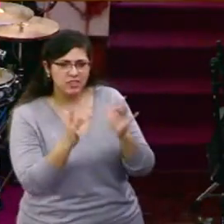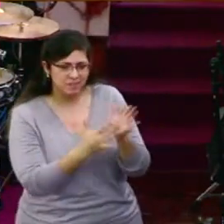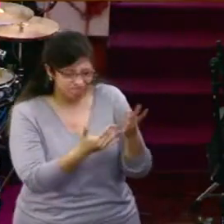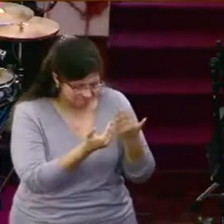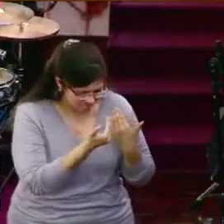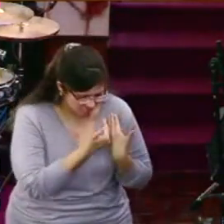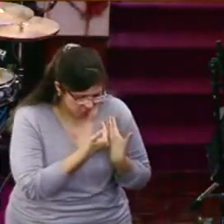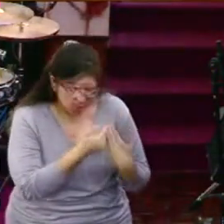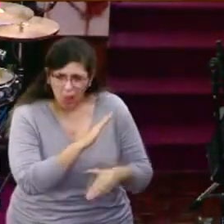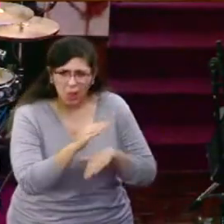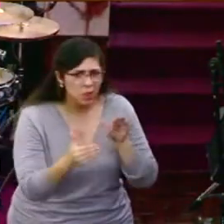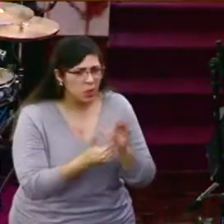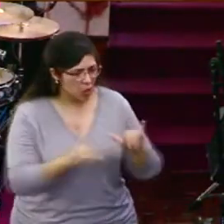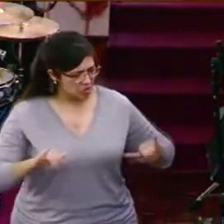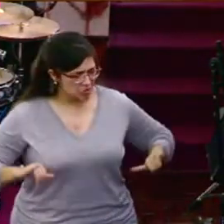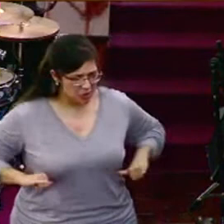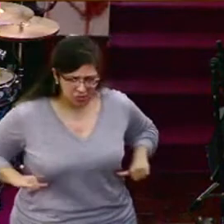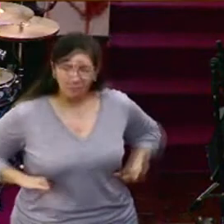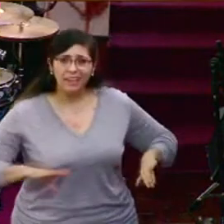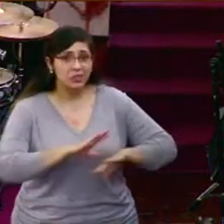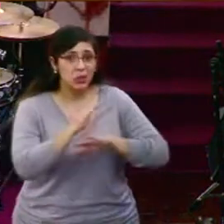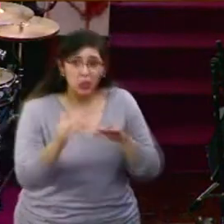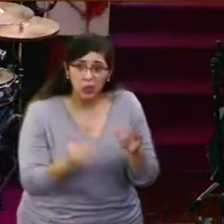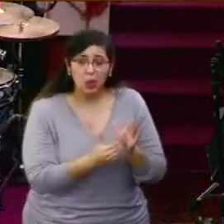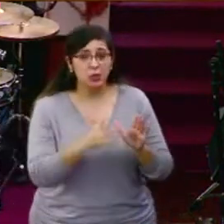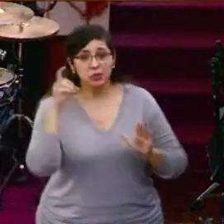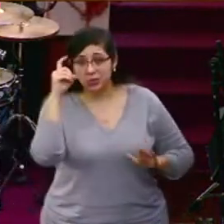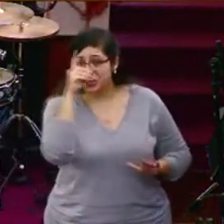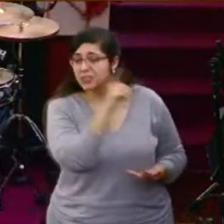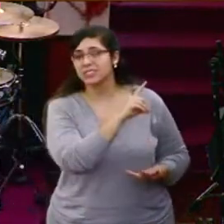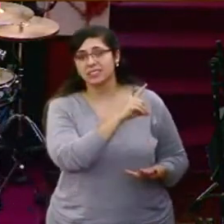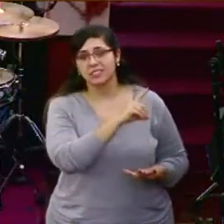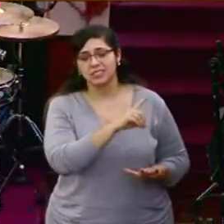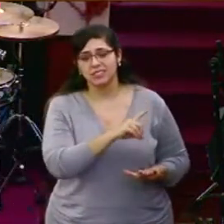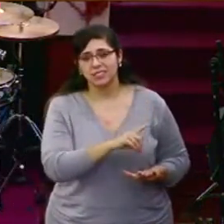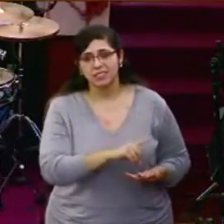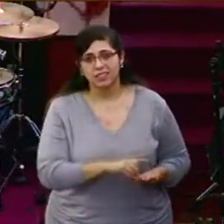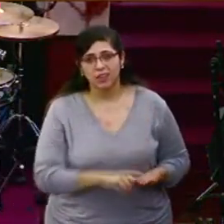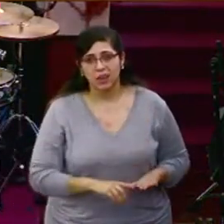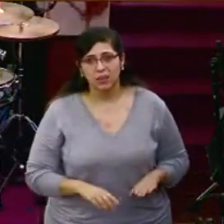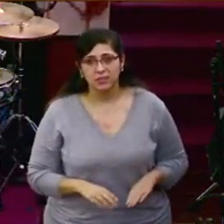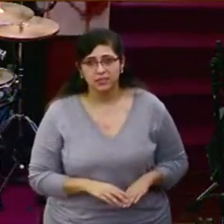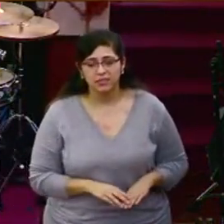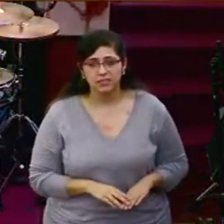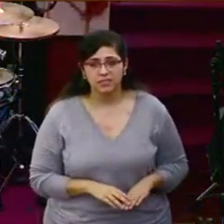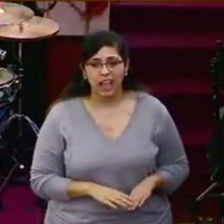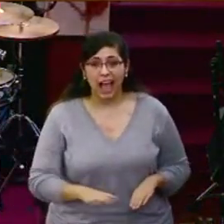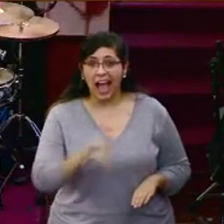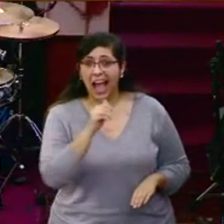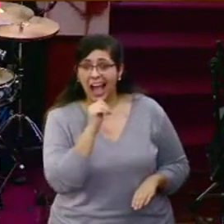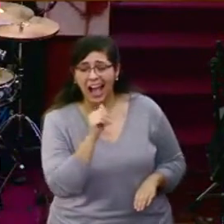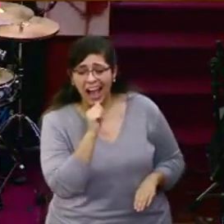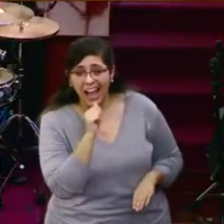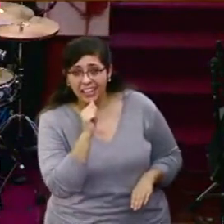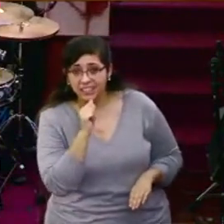como ele passou por esse momento tão difícil jesus mesmo já havia dito aos seus discípulos em quando aí enquanto ainda estava com